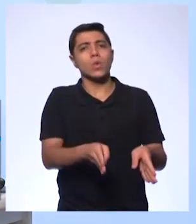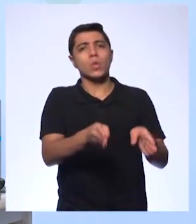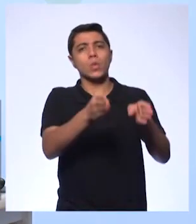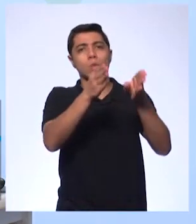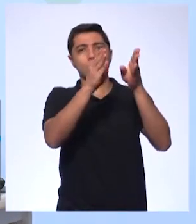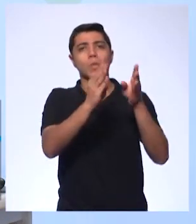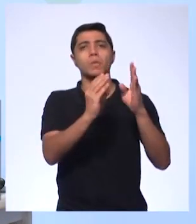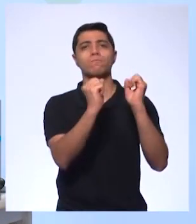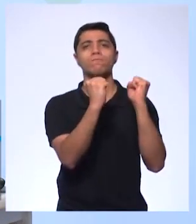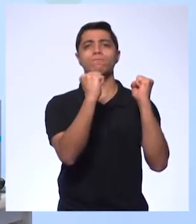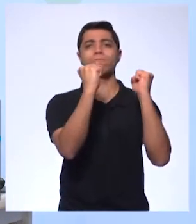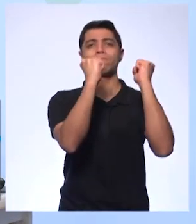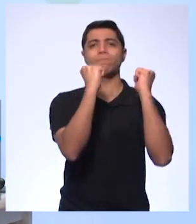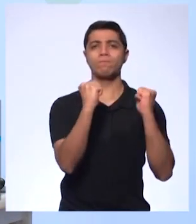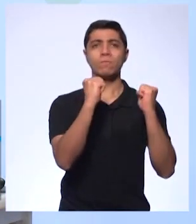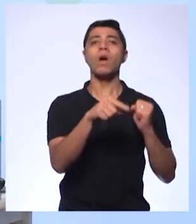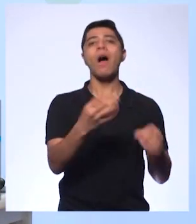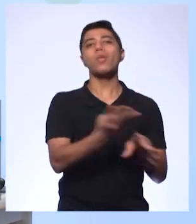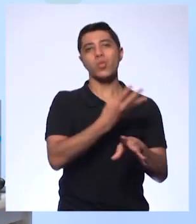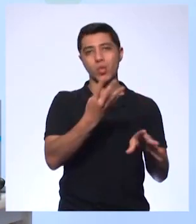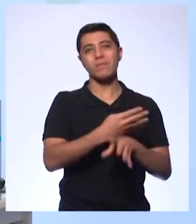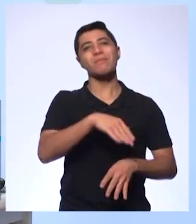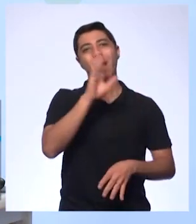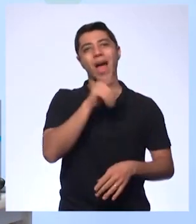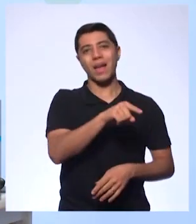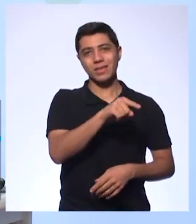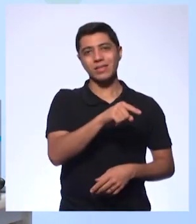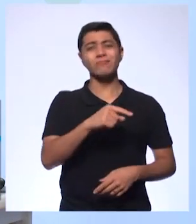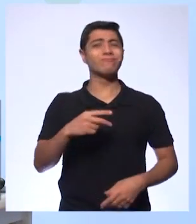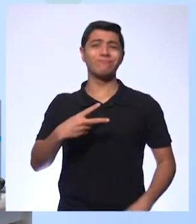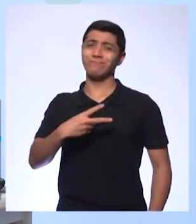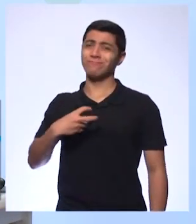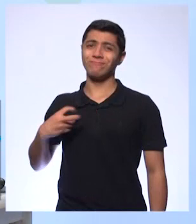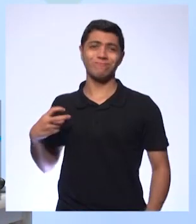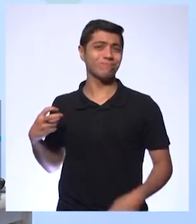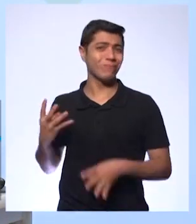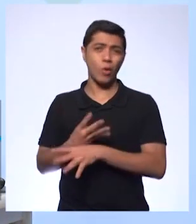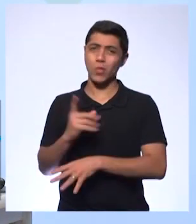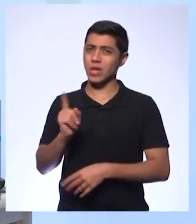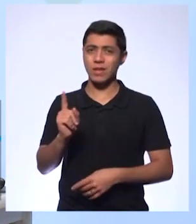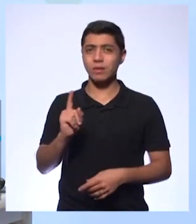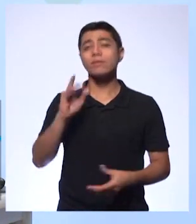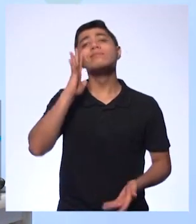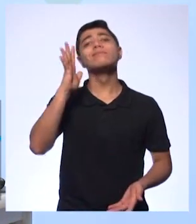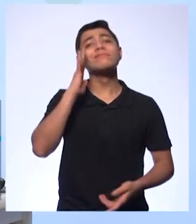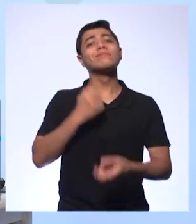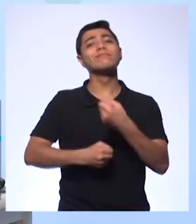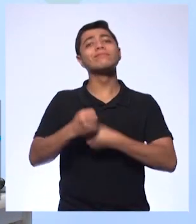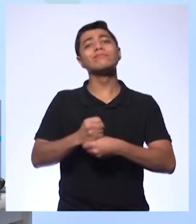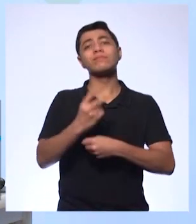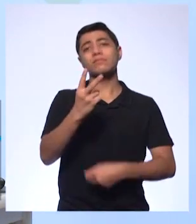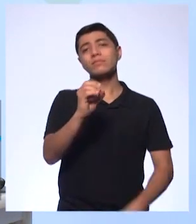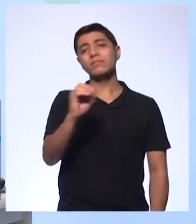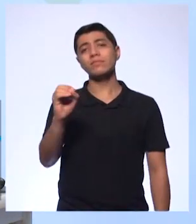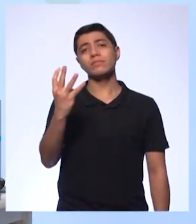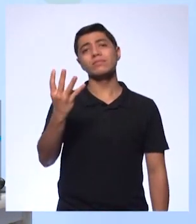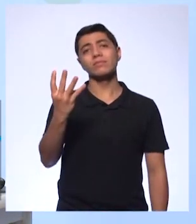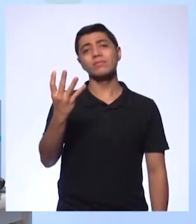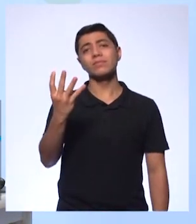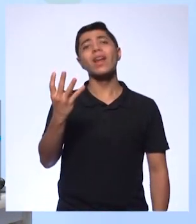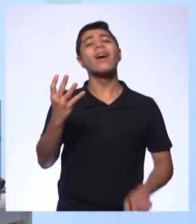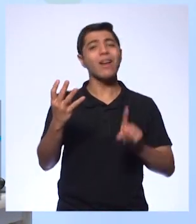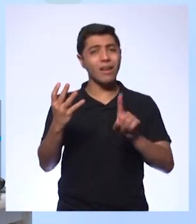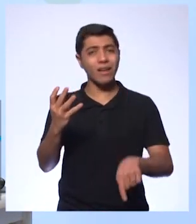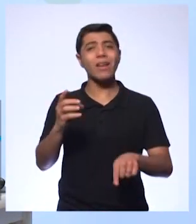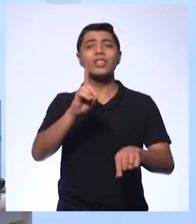lógico que, quando a gente vê as imagens, vocês podem pegar várias imagens do tsunami em 2004, né, foi até em época de festividade, foi em 26